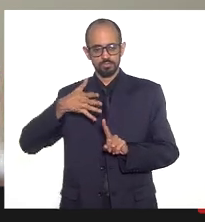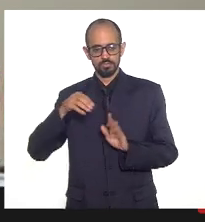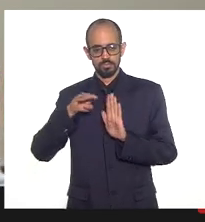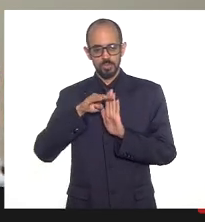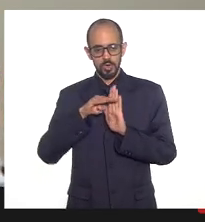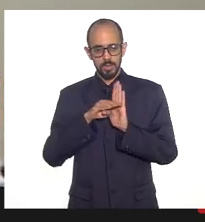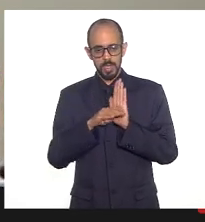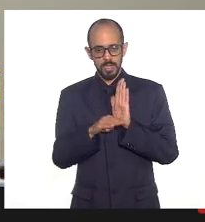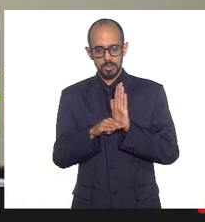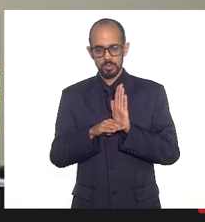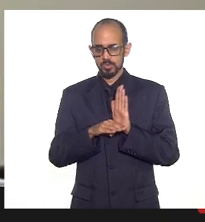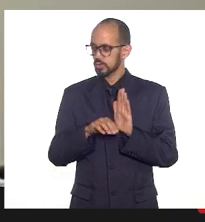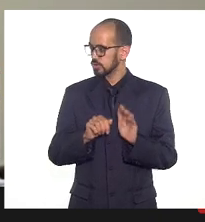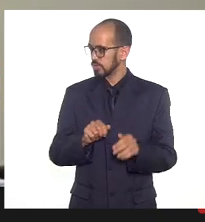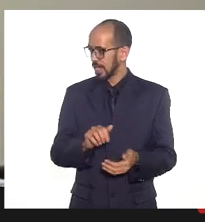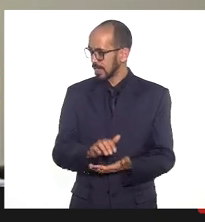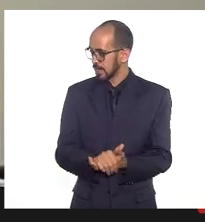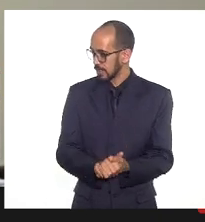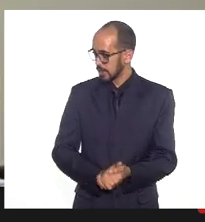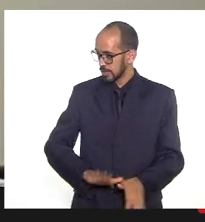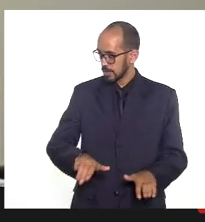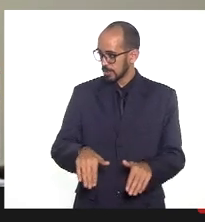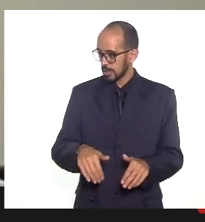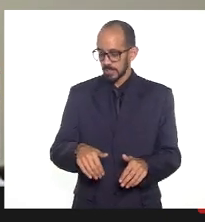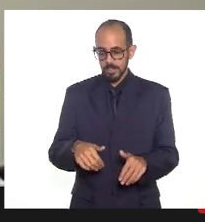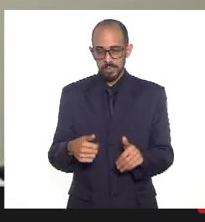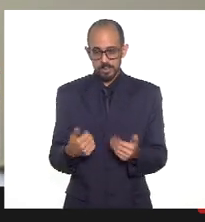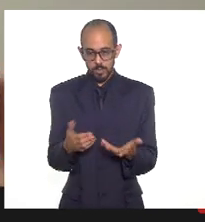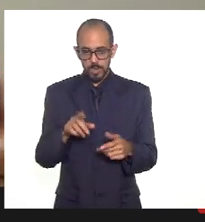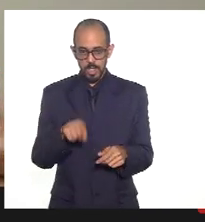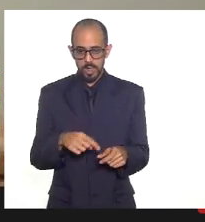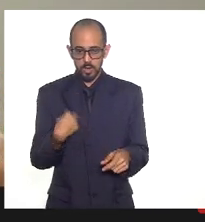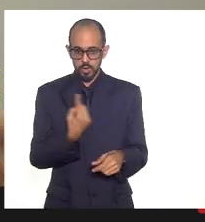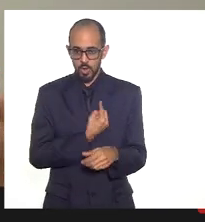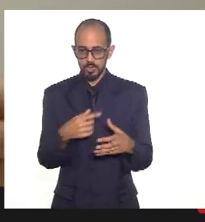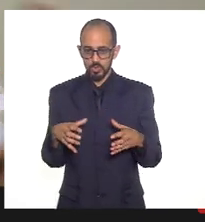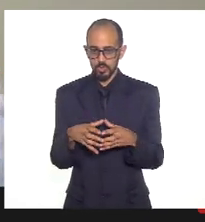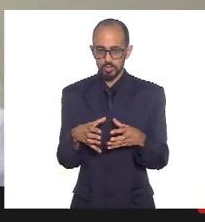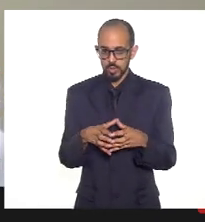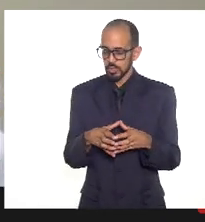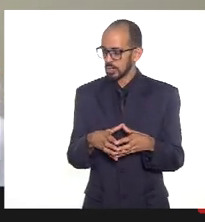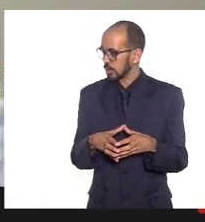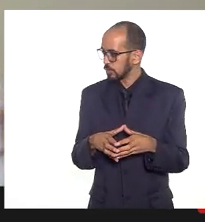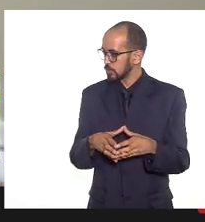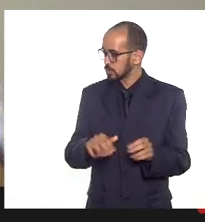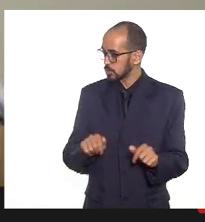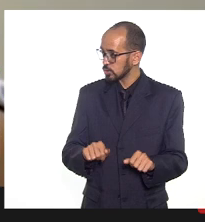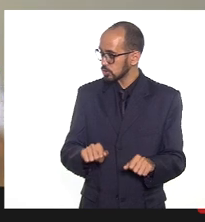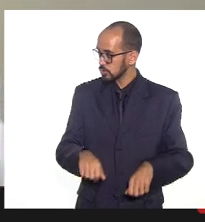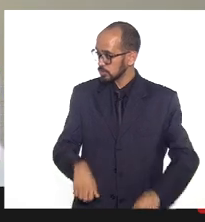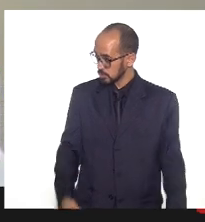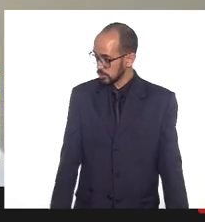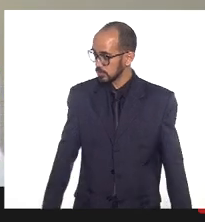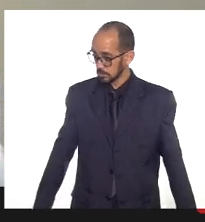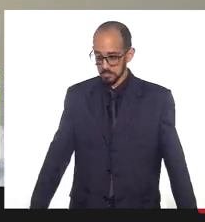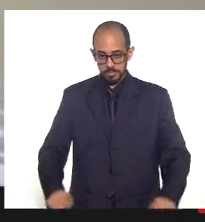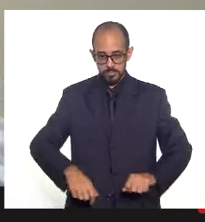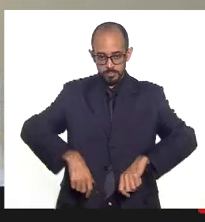a agenda da frente, vai ser construída por nós em conjunto. Algumas lutas nós já identificamos, outras lutas vão